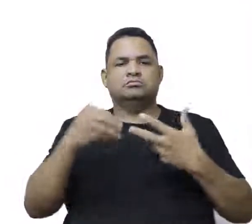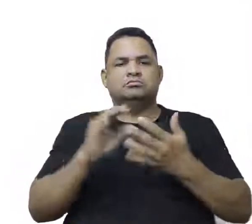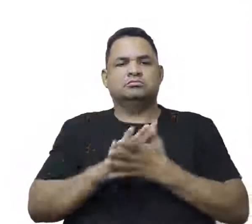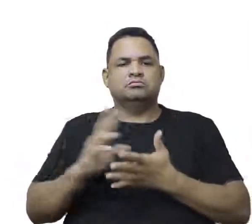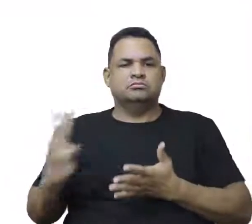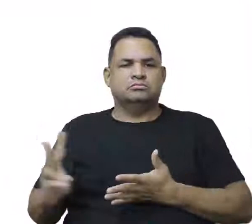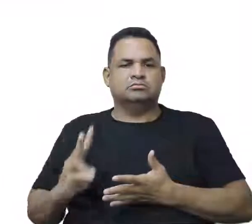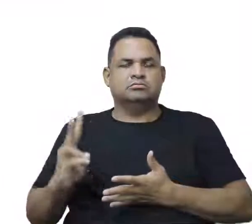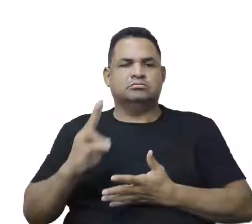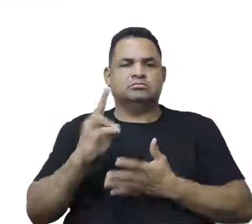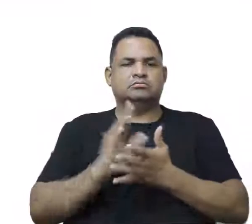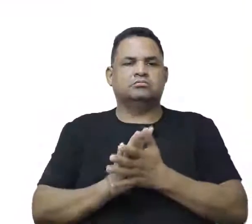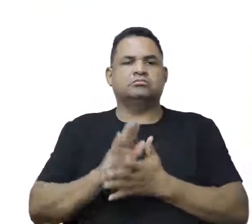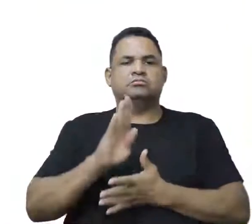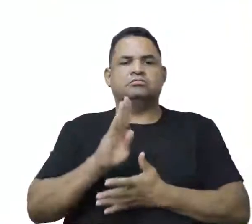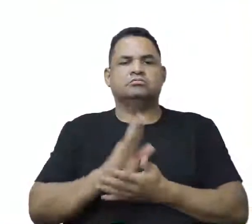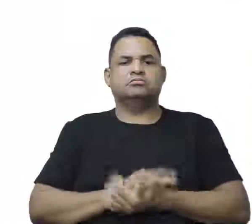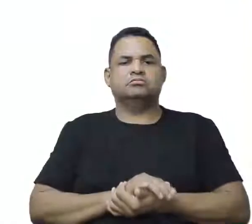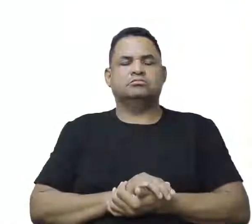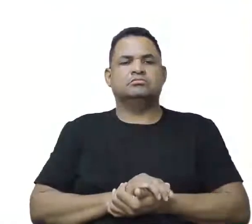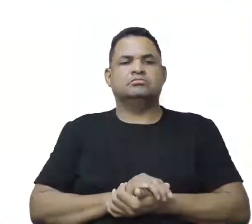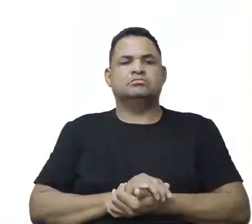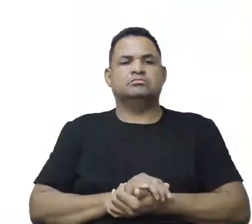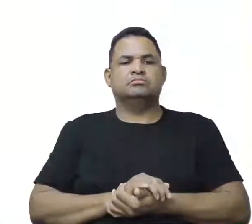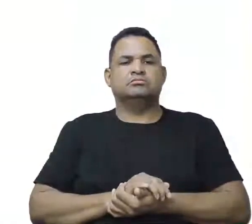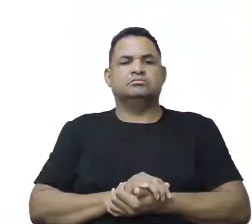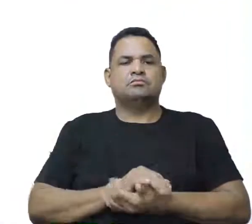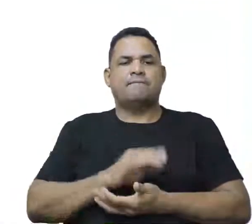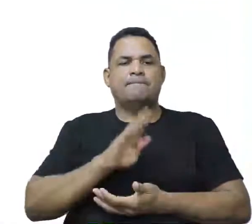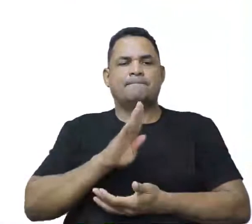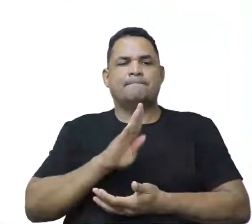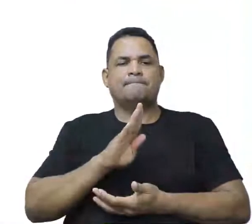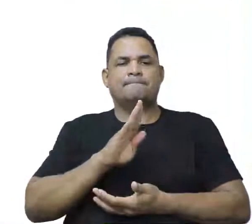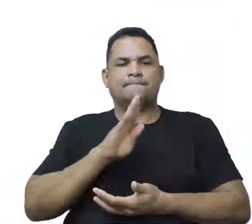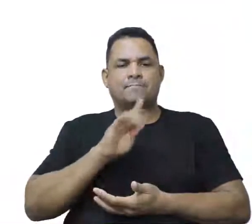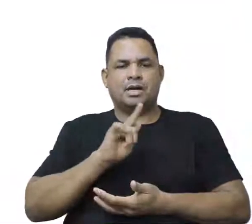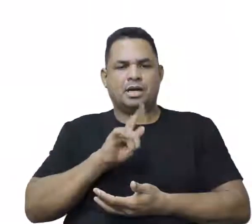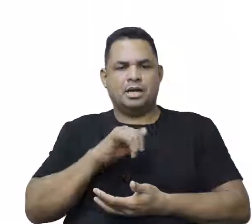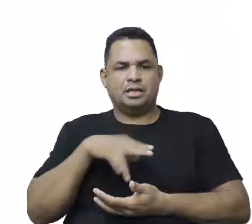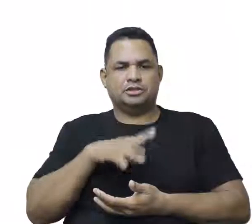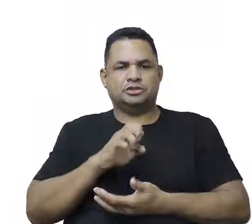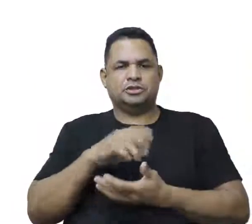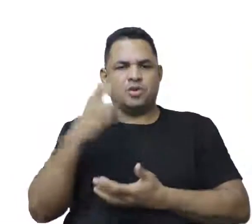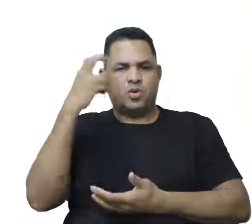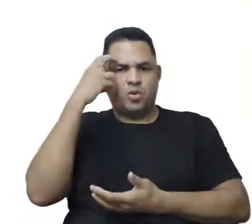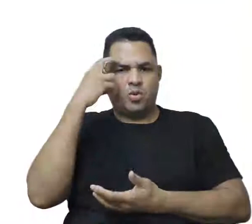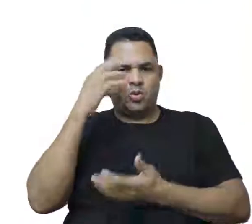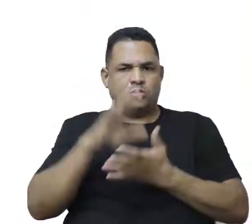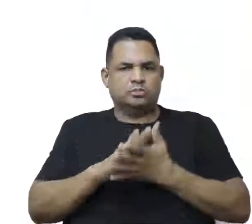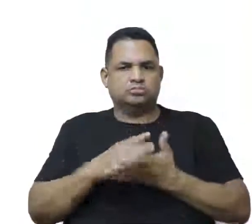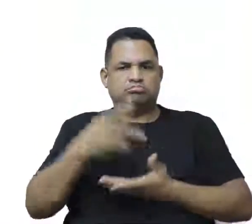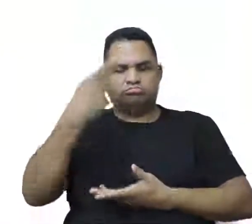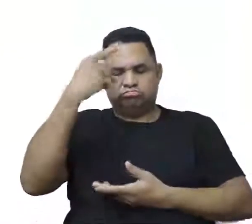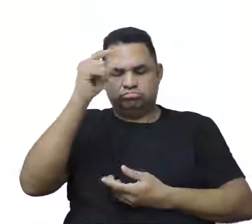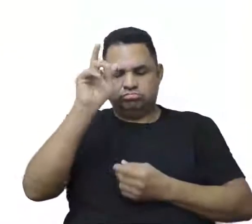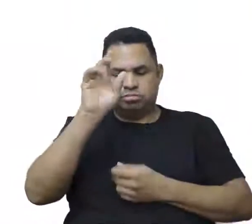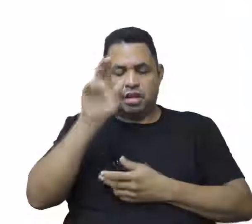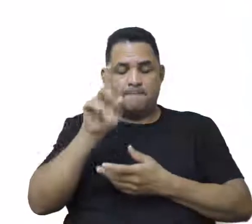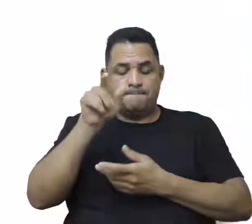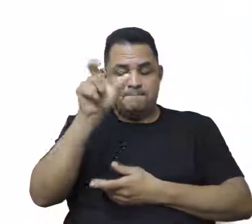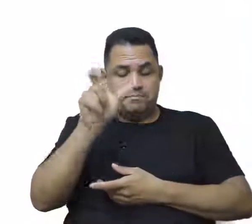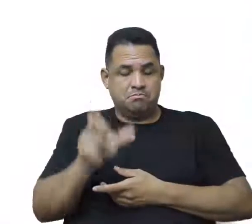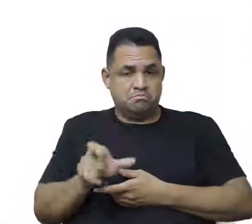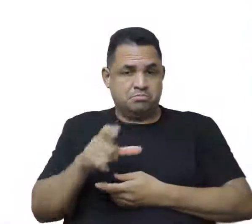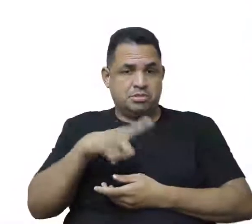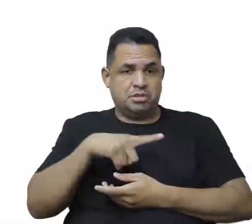Enem, ela vai valorizar o quê, professora? A bagagem cultural que o candidato adquiriu ao longo da sua formação